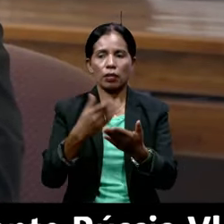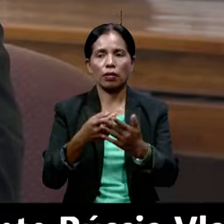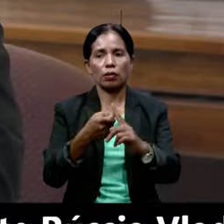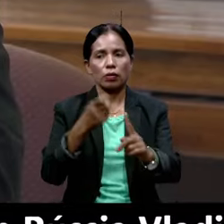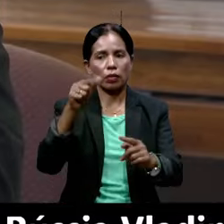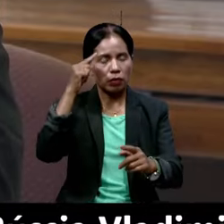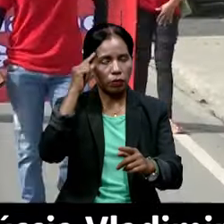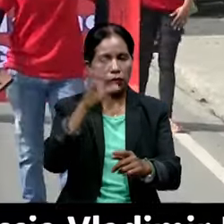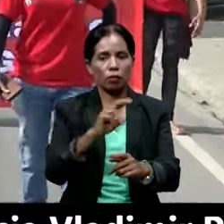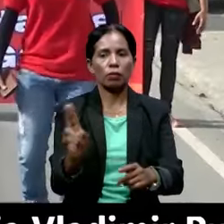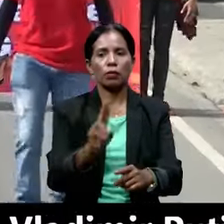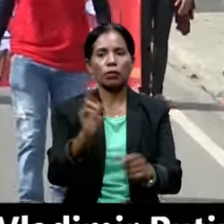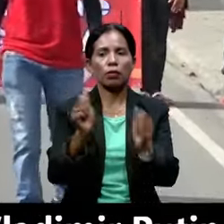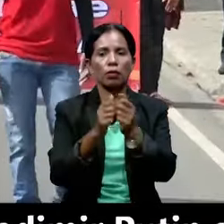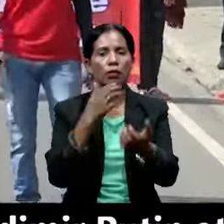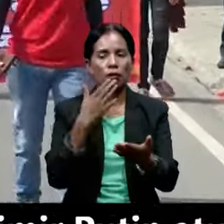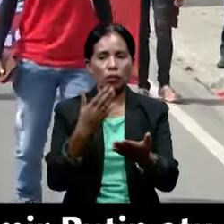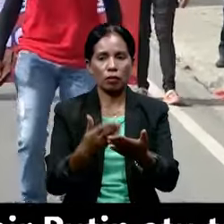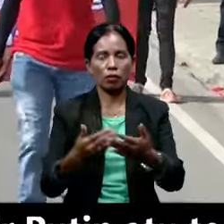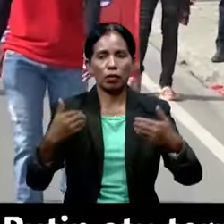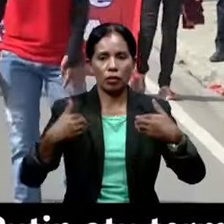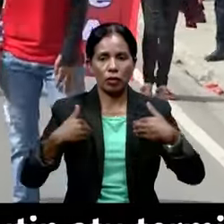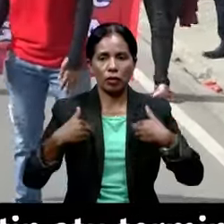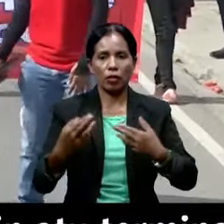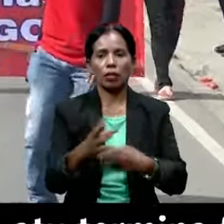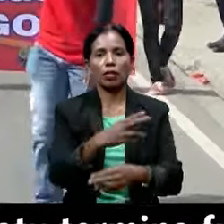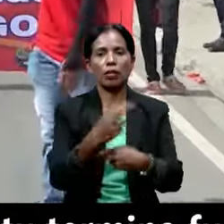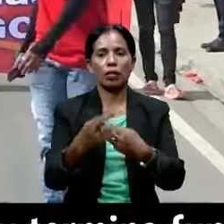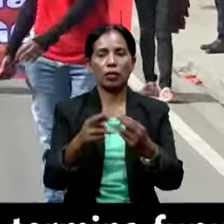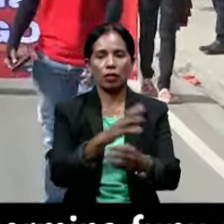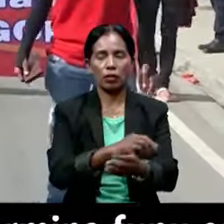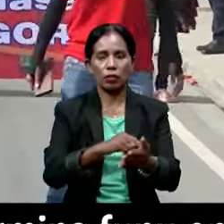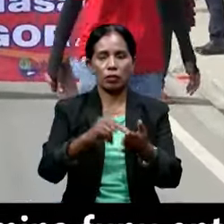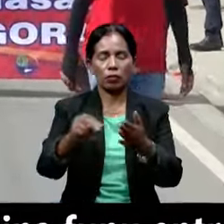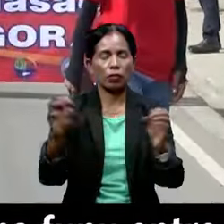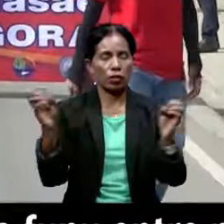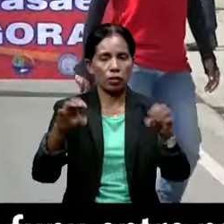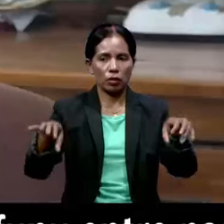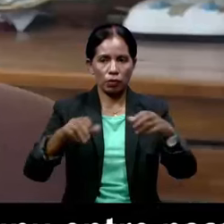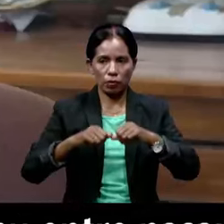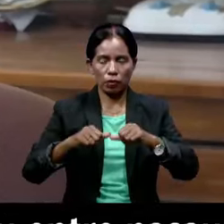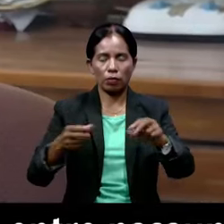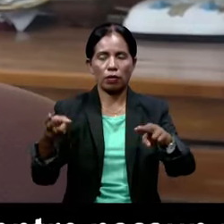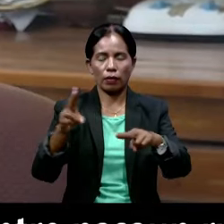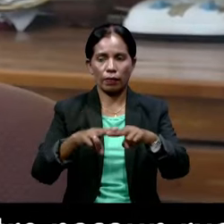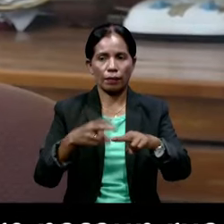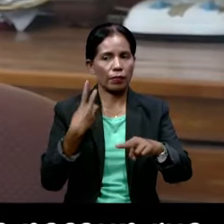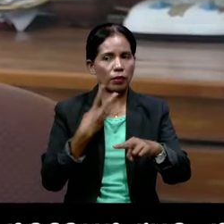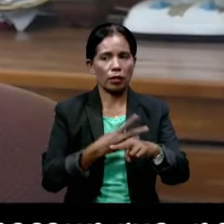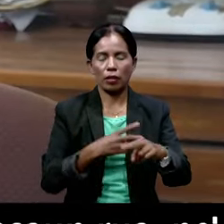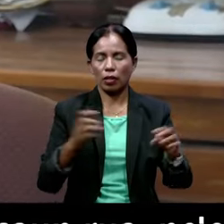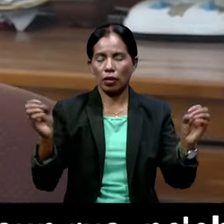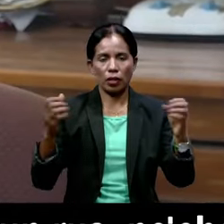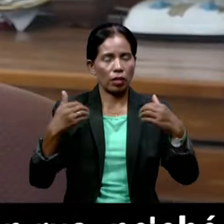governo atau usa di dia rekurs humano nebe iha nune resulta numero desemprego kontinua aumenta. Ita falta imaginasaun.